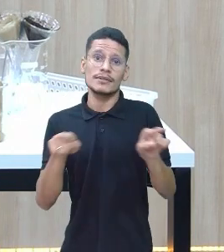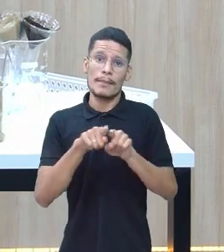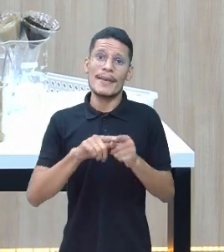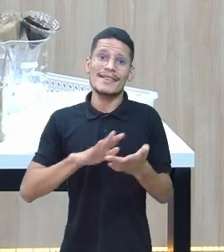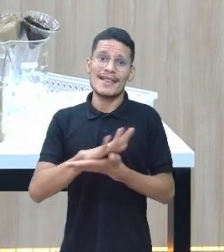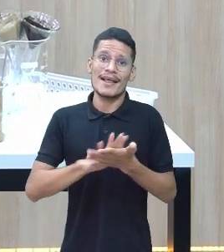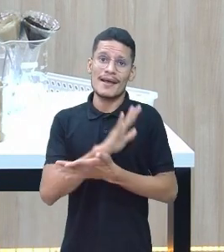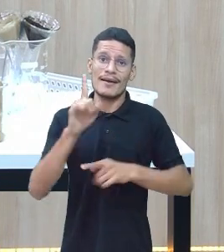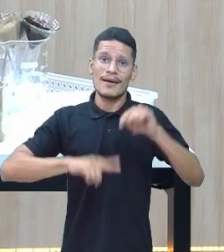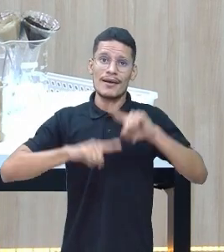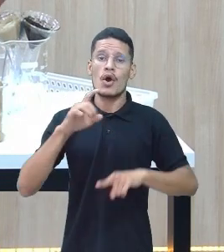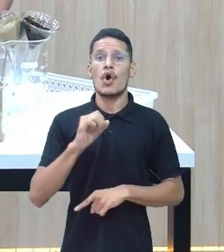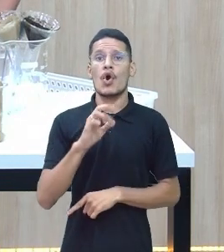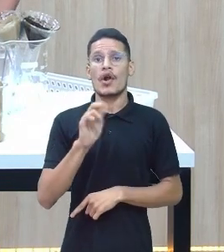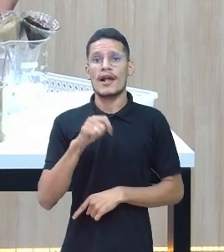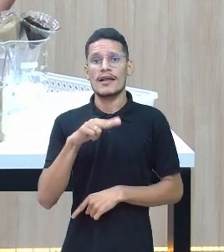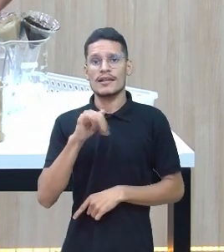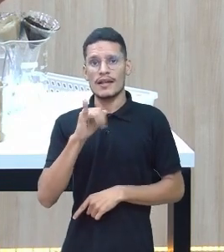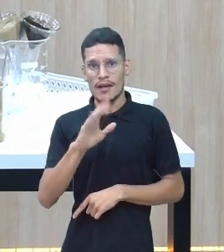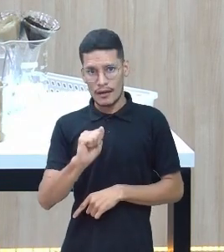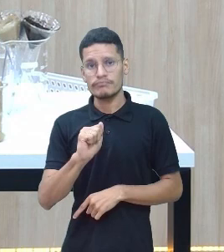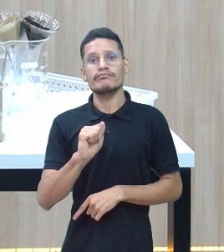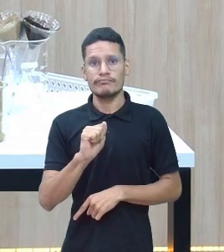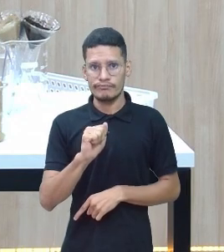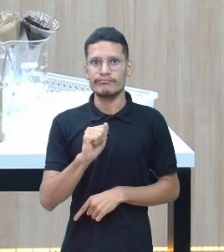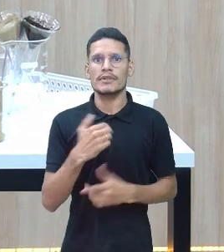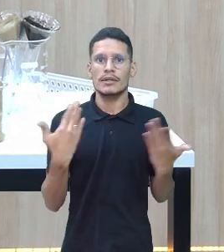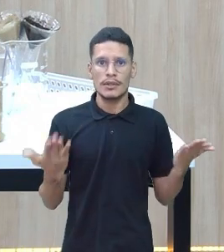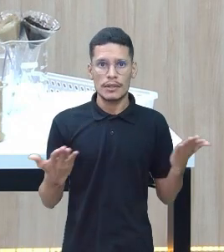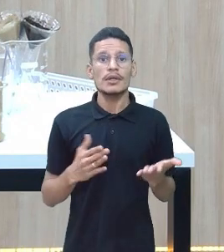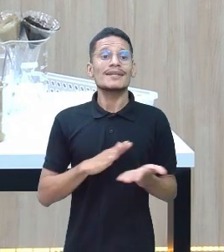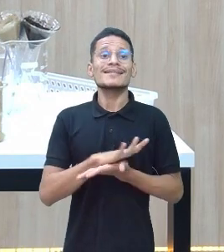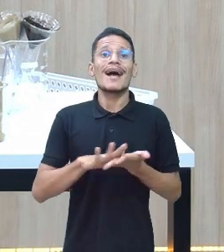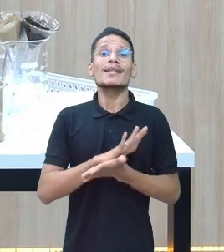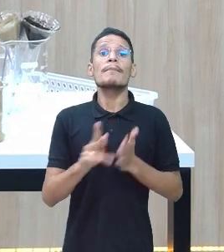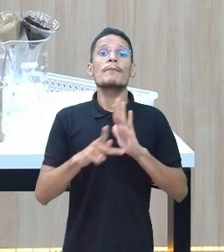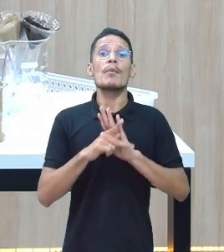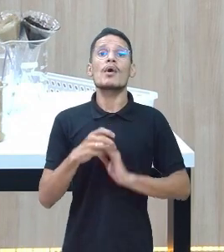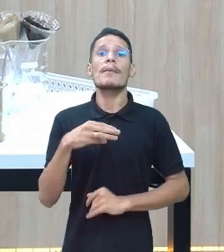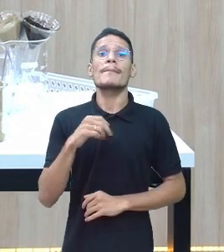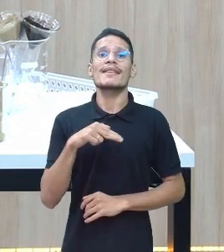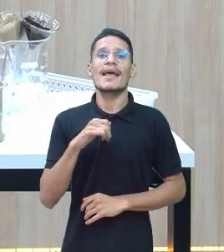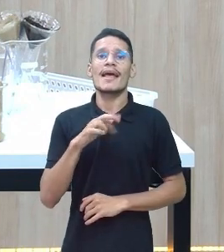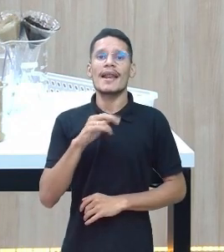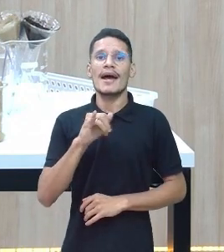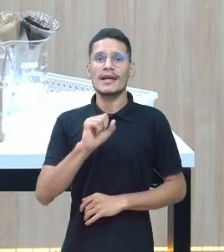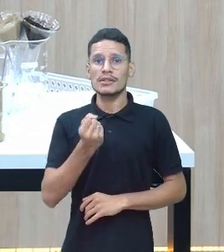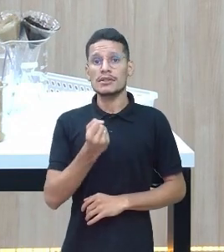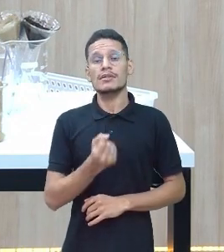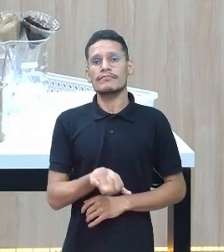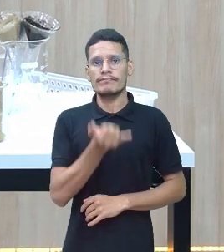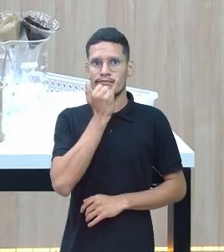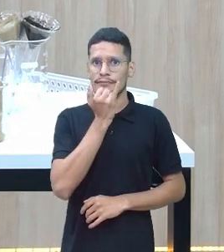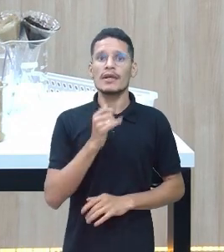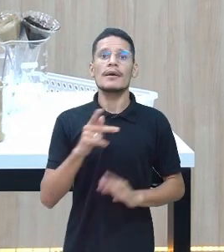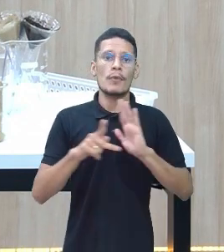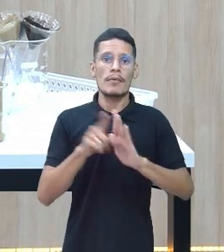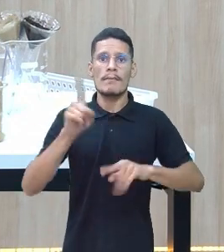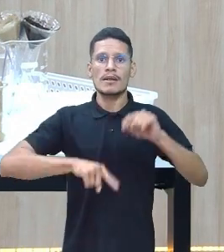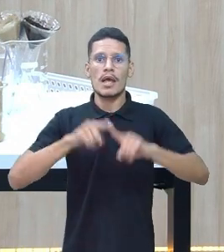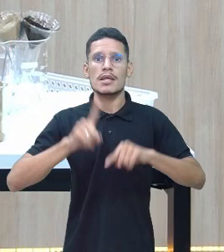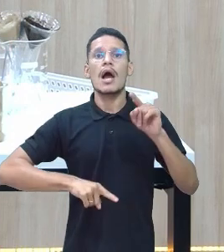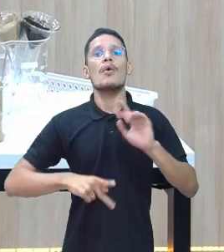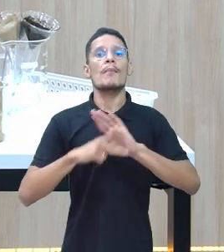matéria orgânica, ou seja, não consegue sustentar os minerais, a matéria orgânica,